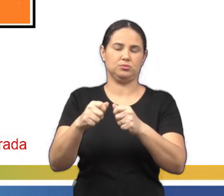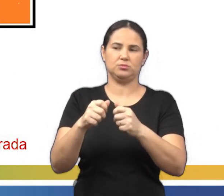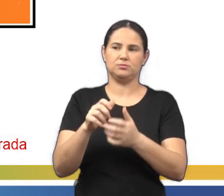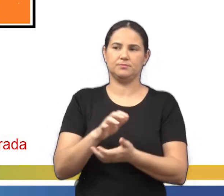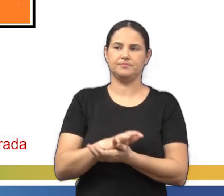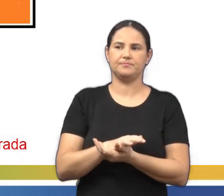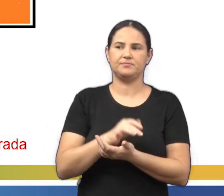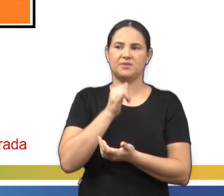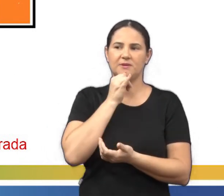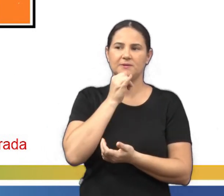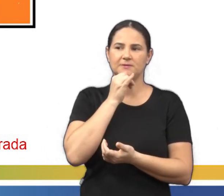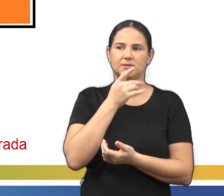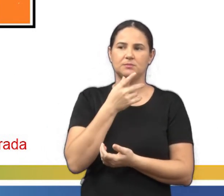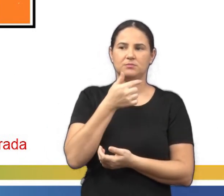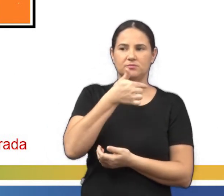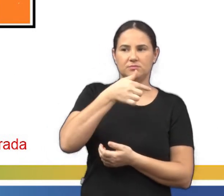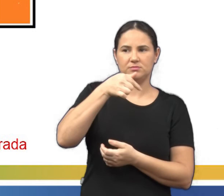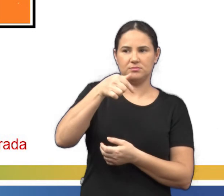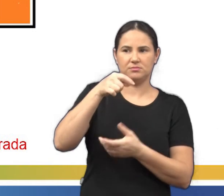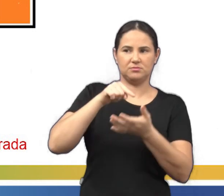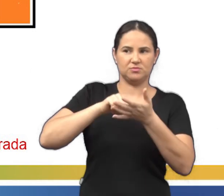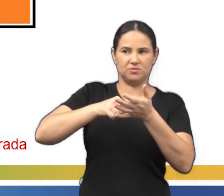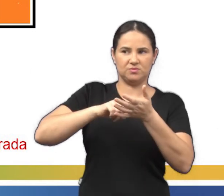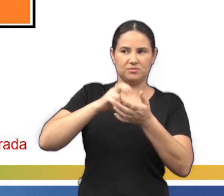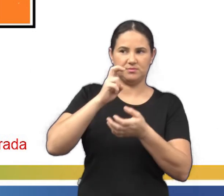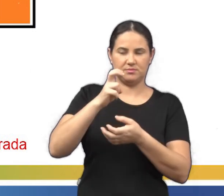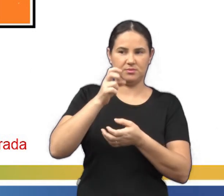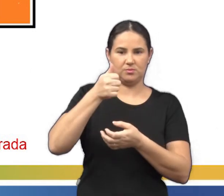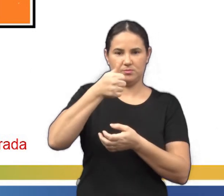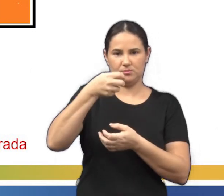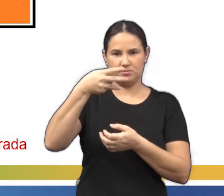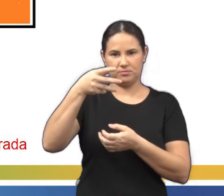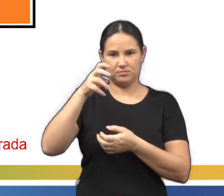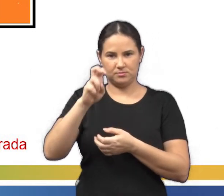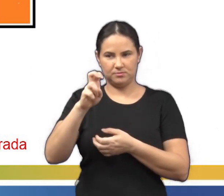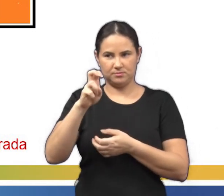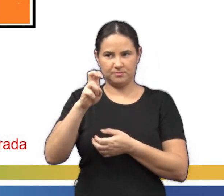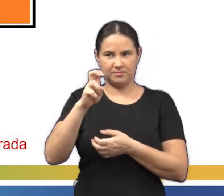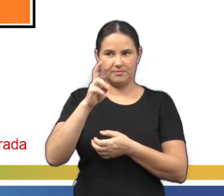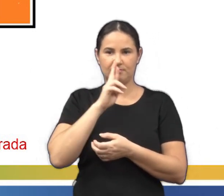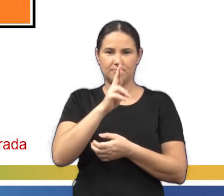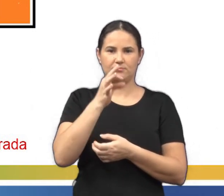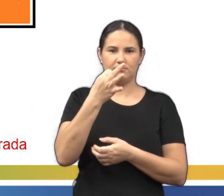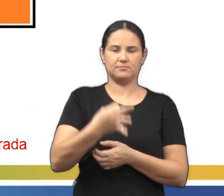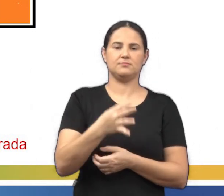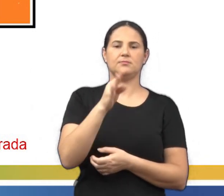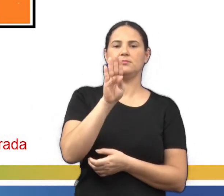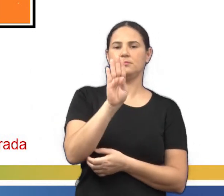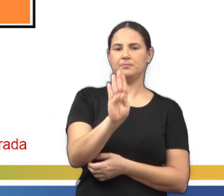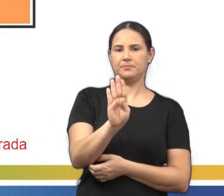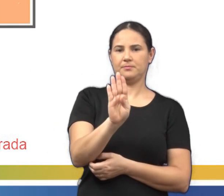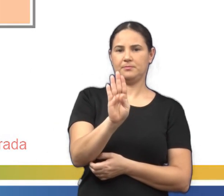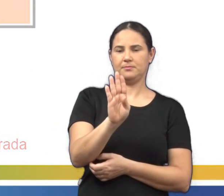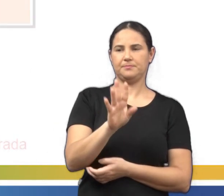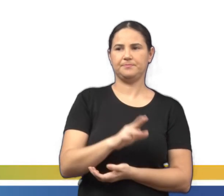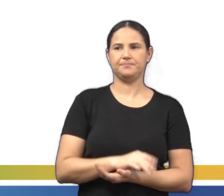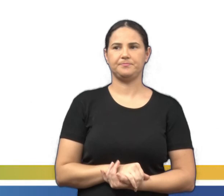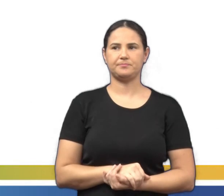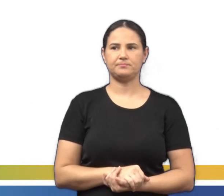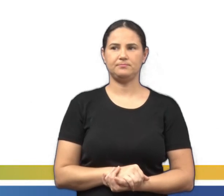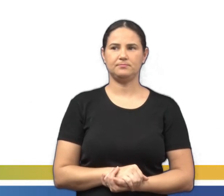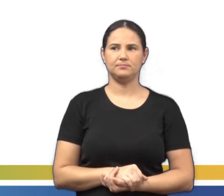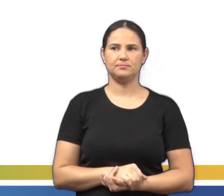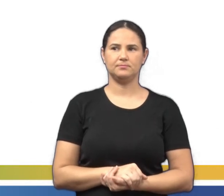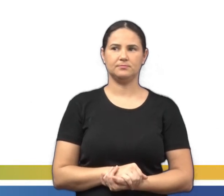5, 135. Então, a nossa alternativa correta é a letra B, certo? E